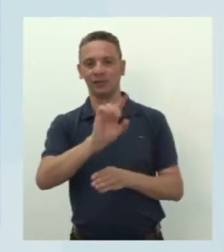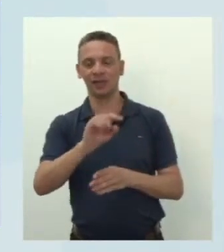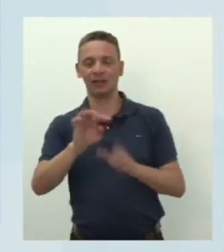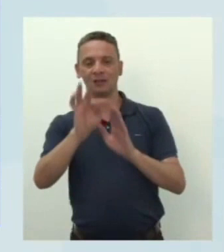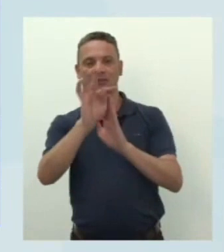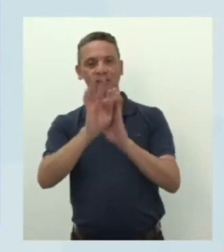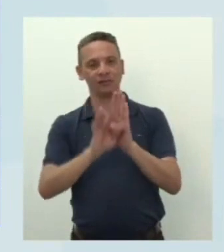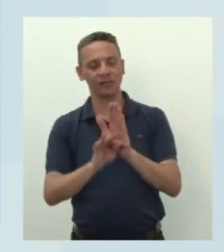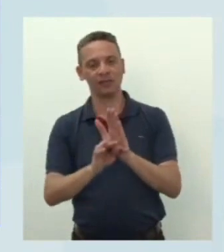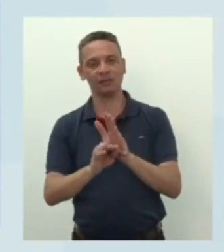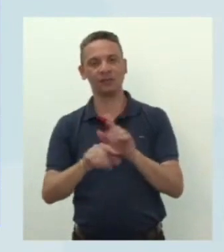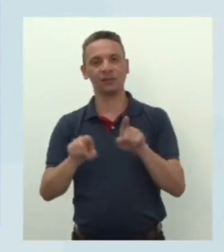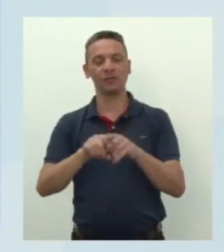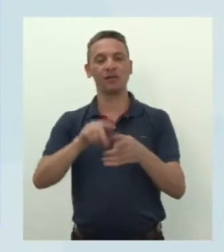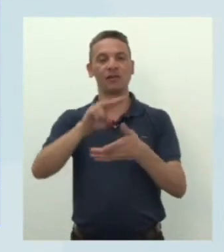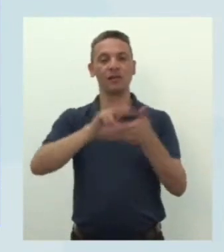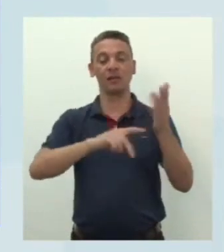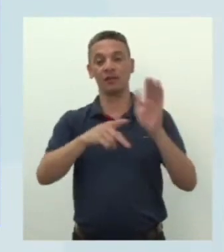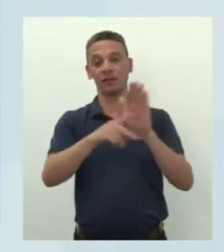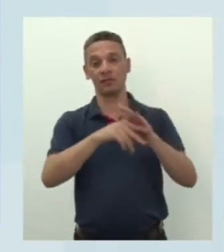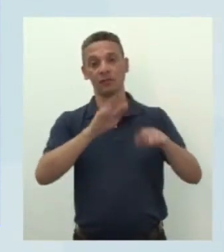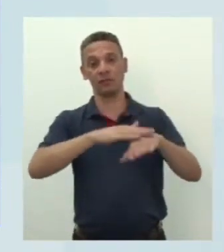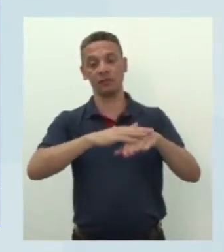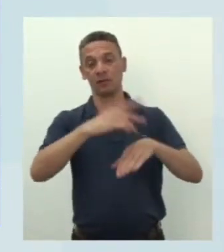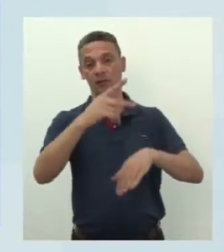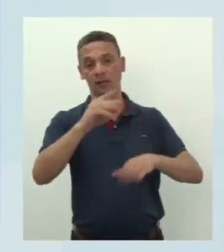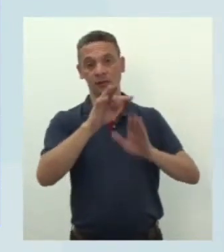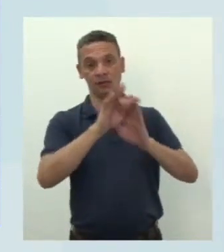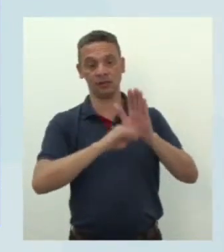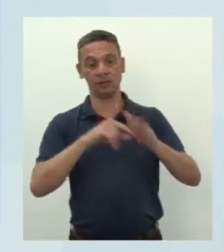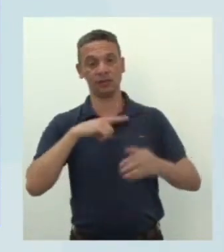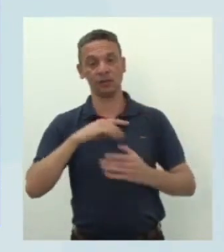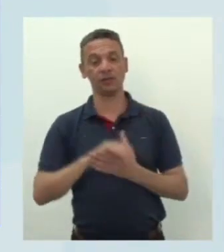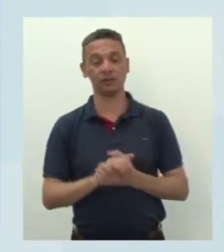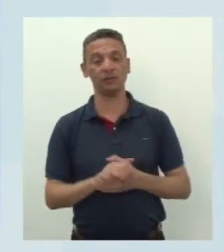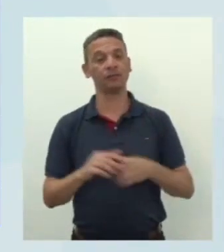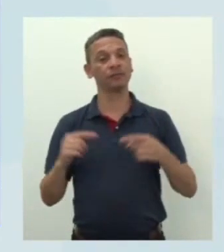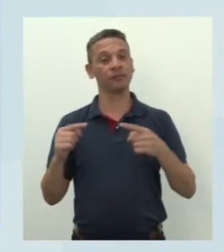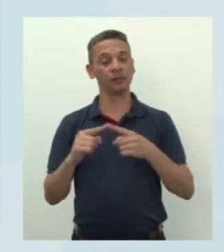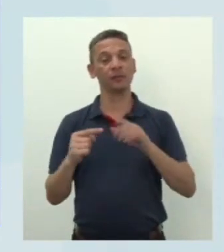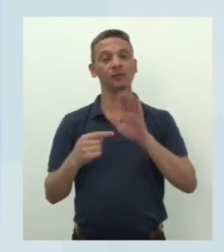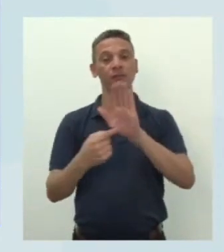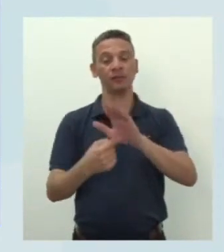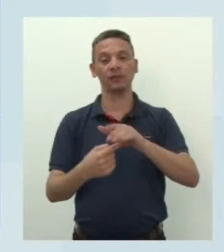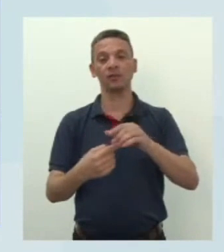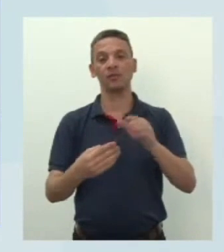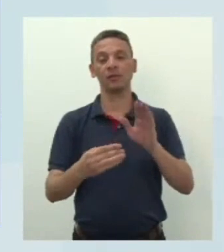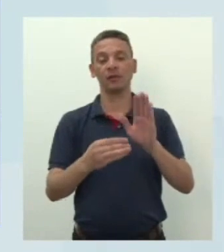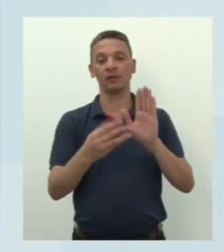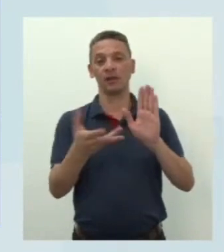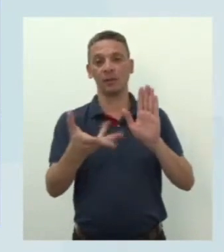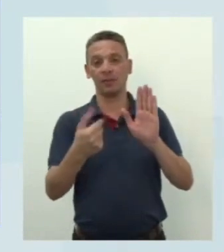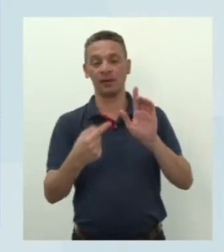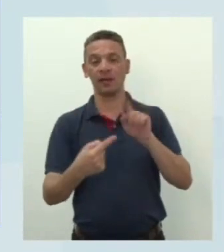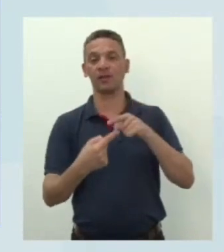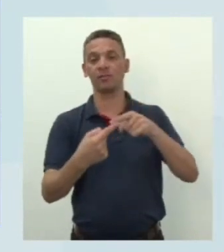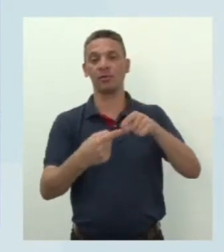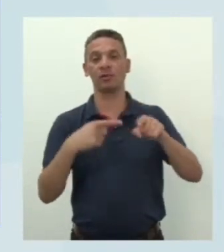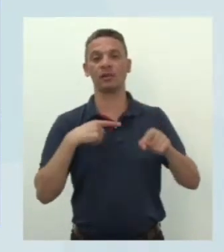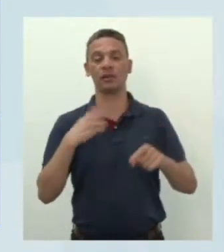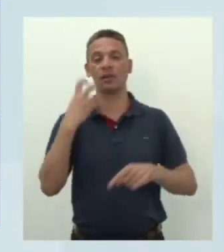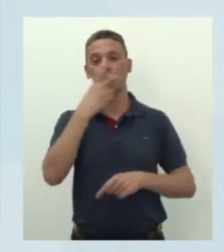com a leitura que ele está fazendo do texto. E isso também está colocado lá na habilidade que a gente escolheu,